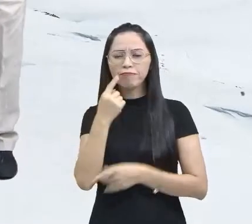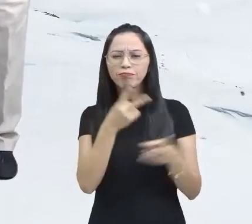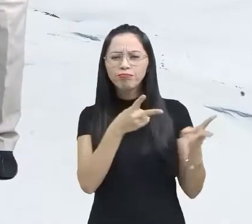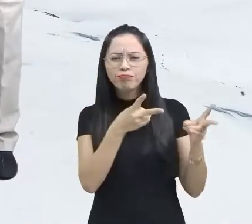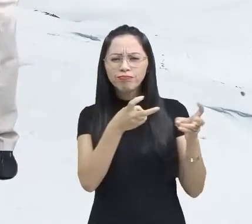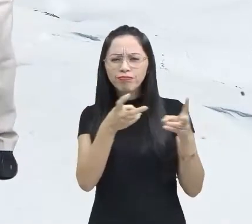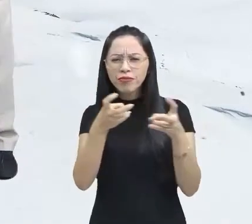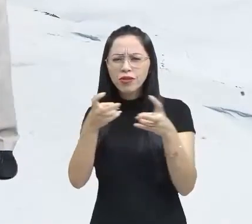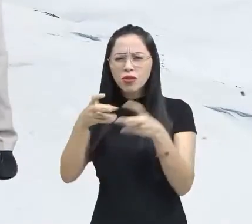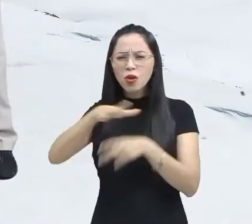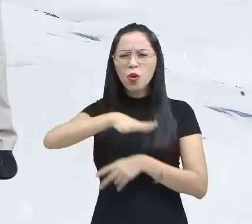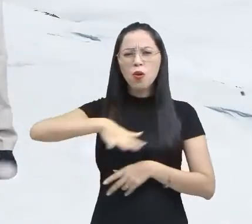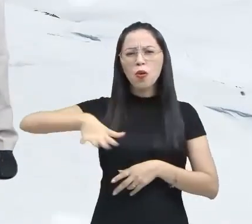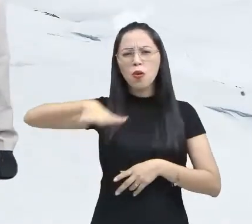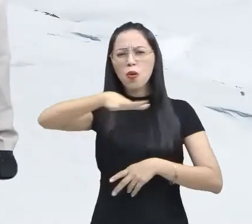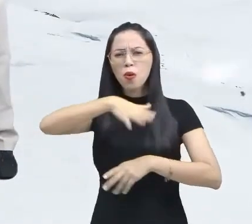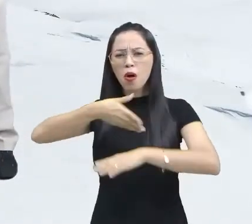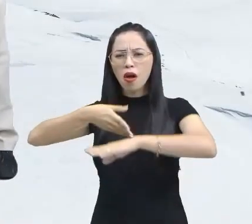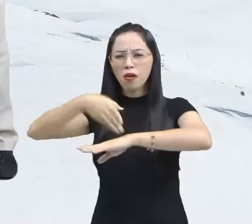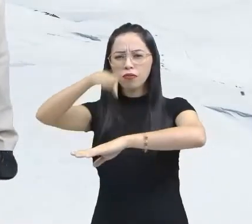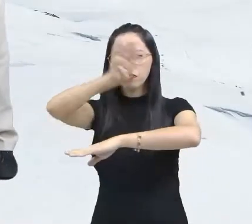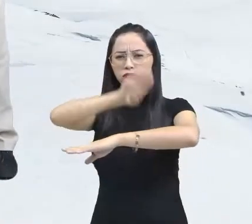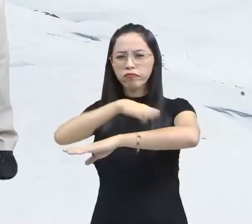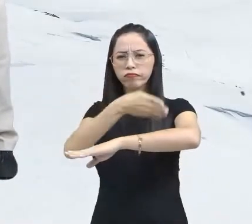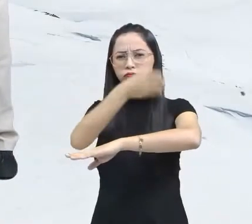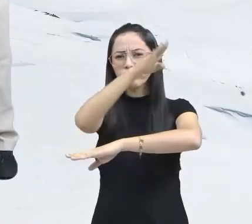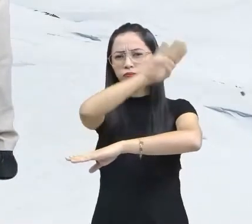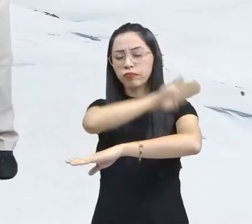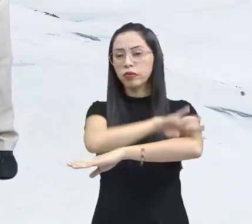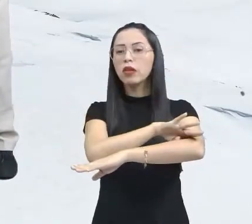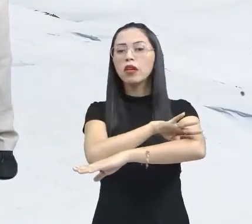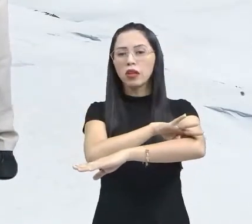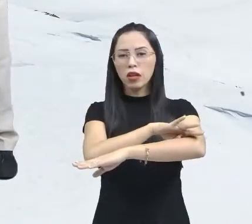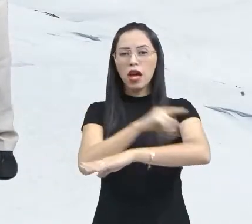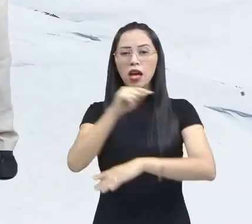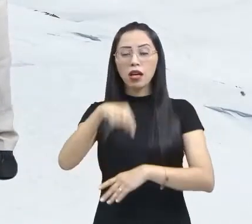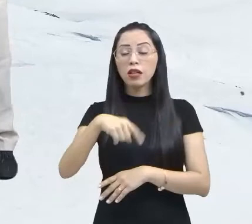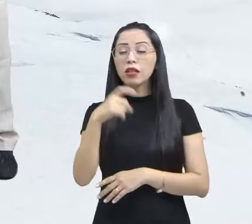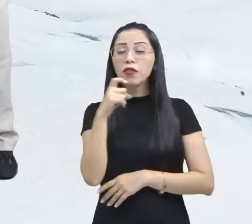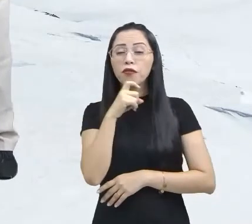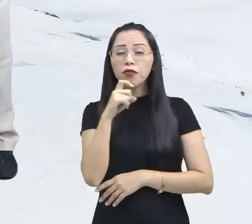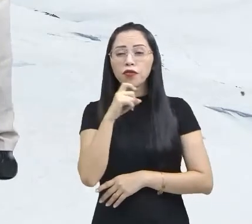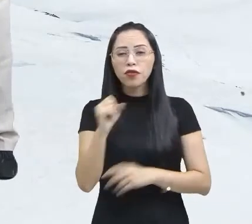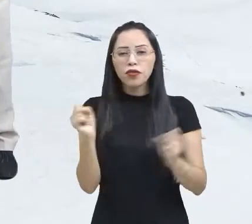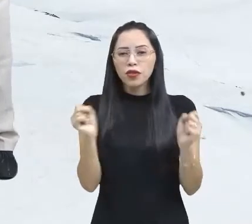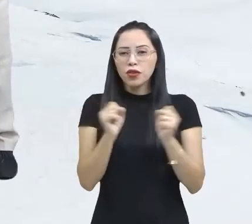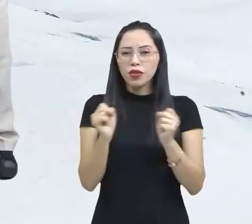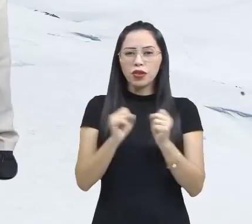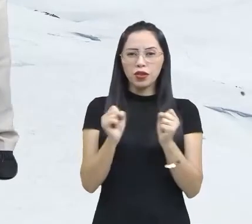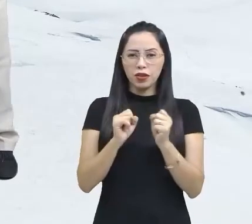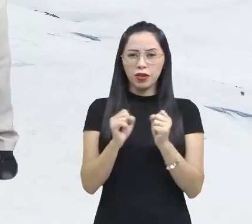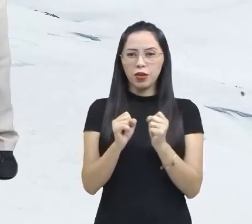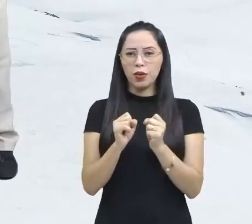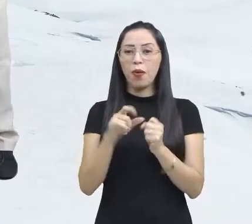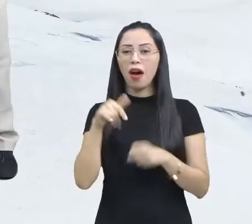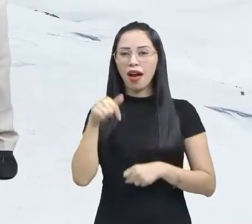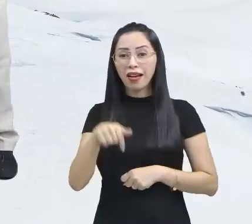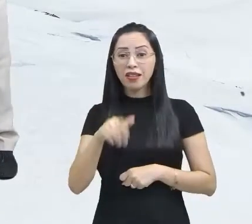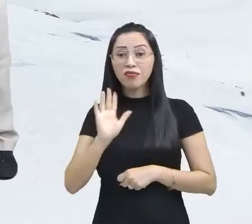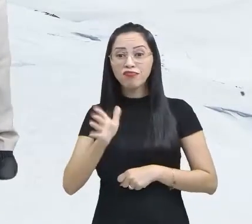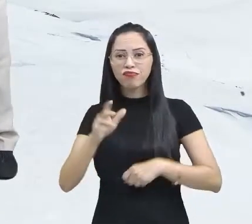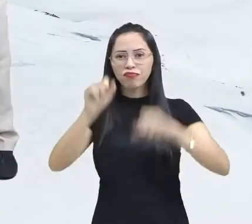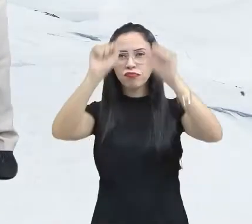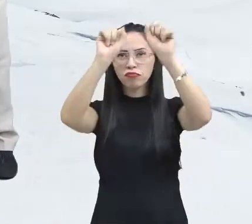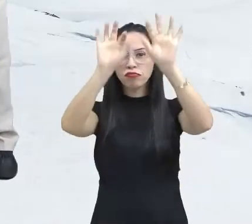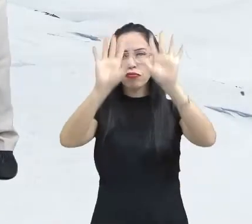que estamos. Bom, está muito frio aqui, mesmo protegido, ainda estou com bastante frio, está nevando. E por que eu estou